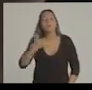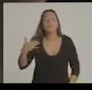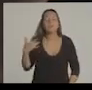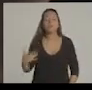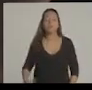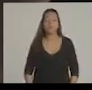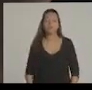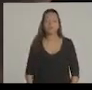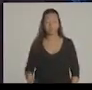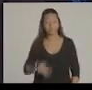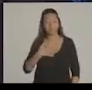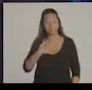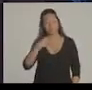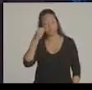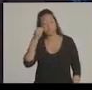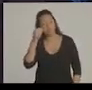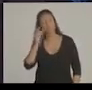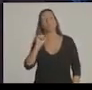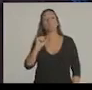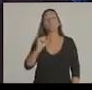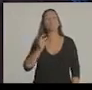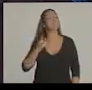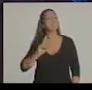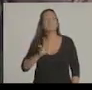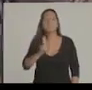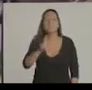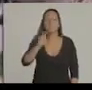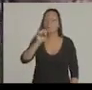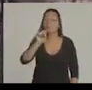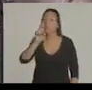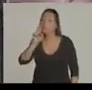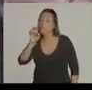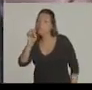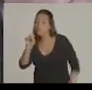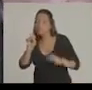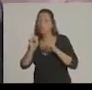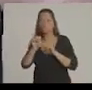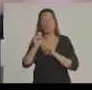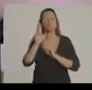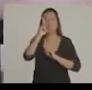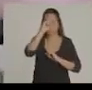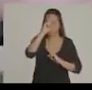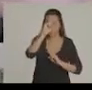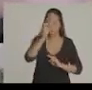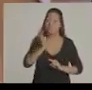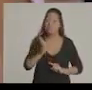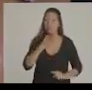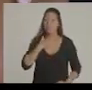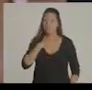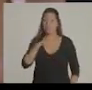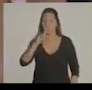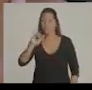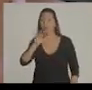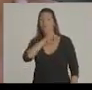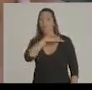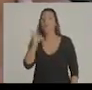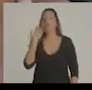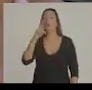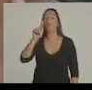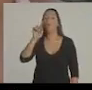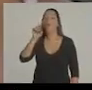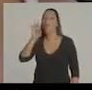a situação da saúde. A minha experiência é o seguinte. Eu sempre usei muito o SUS. Meu pai